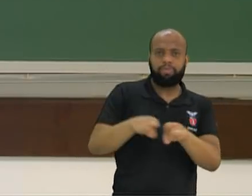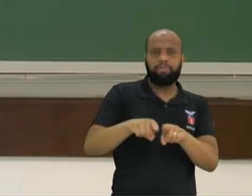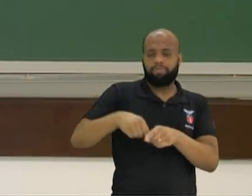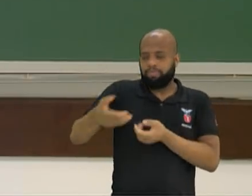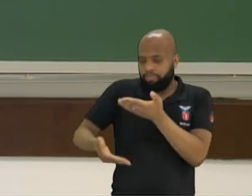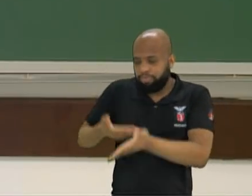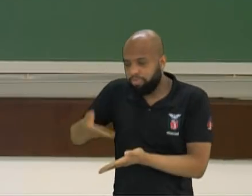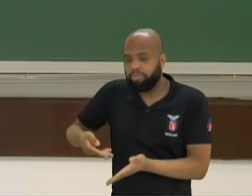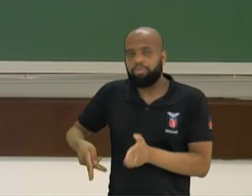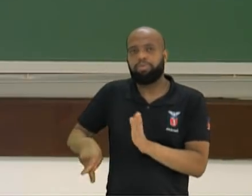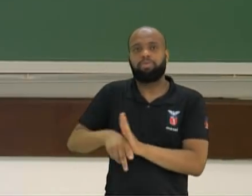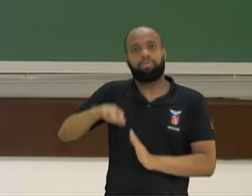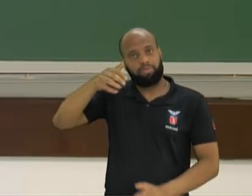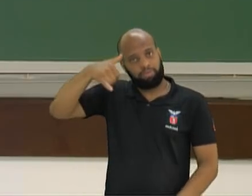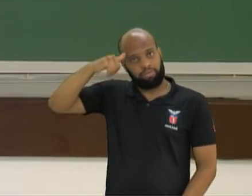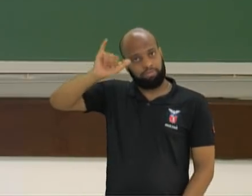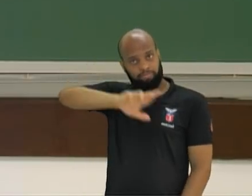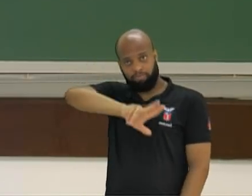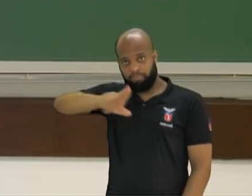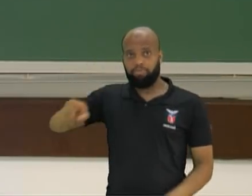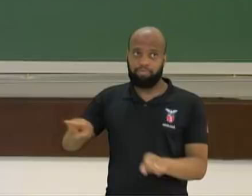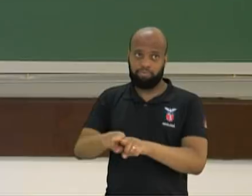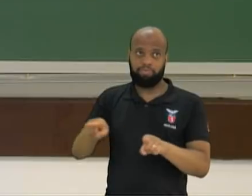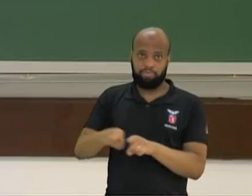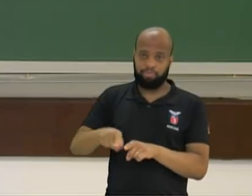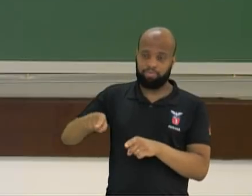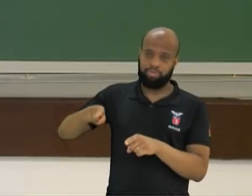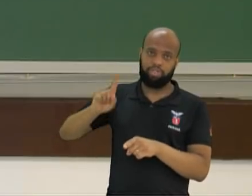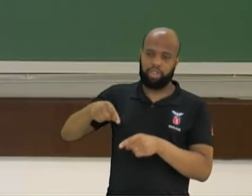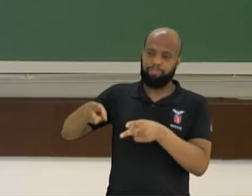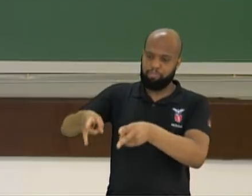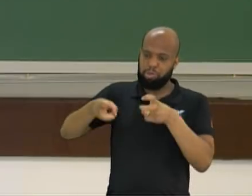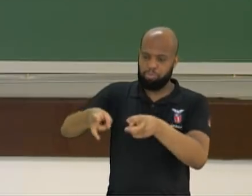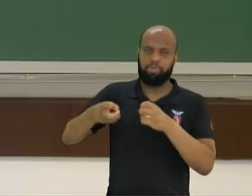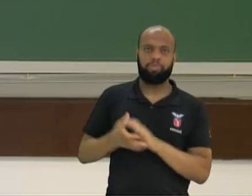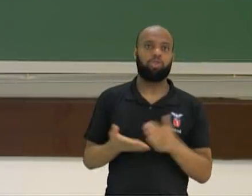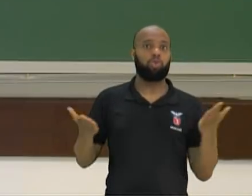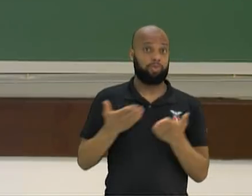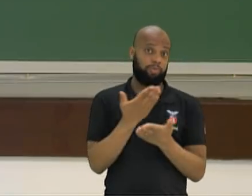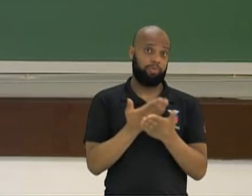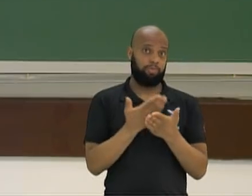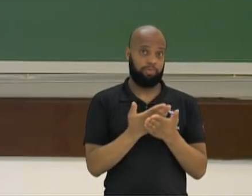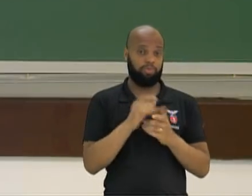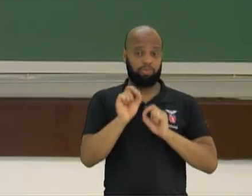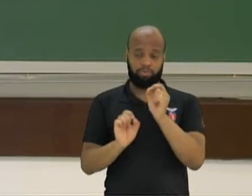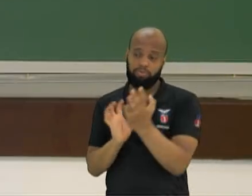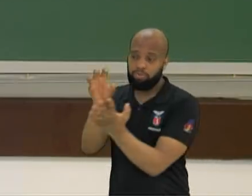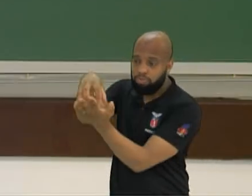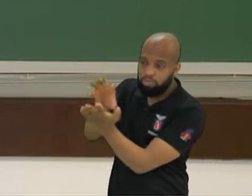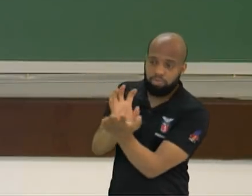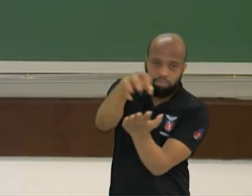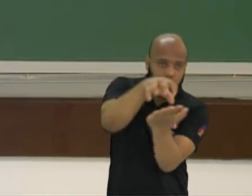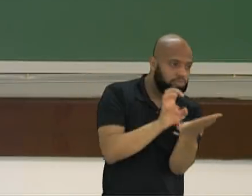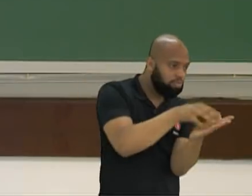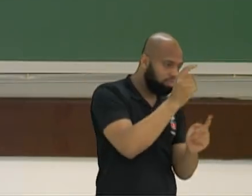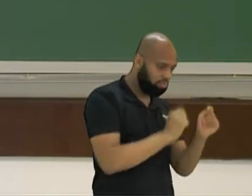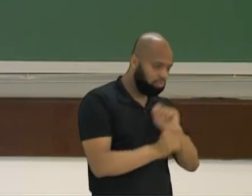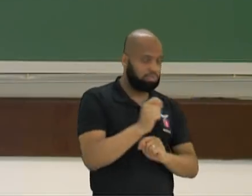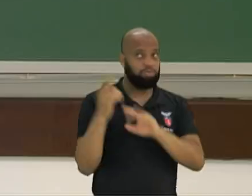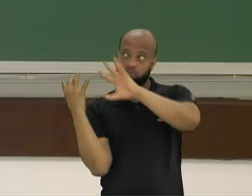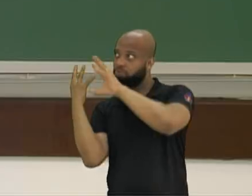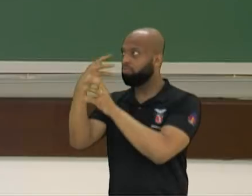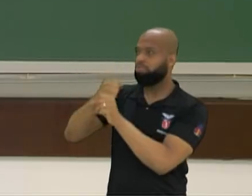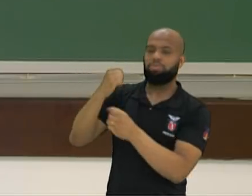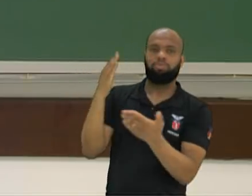pecuária. Beleza, meu povo? Então, a gente deu uma olhada hoje nesses setores da economia, recordamos, né, os setores da